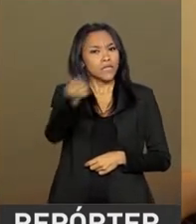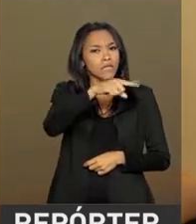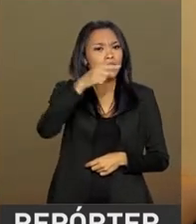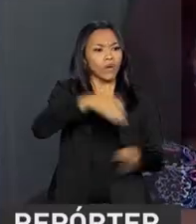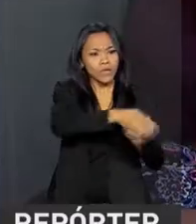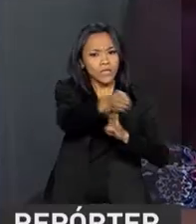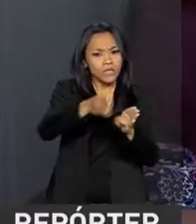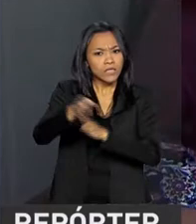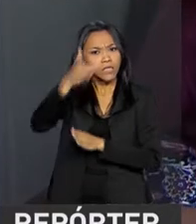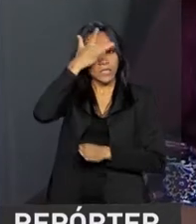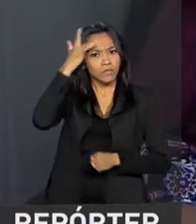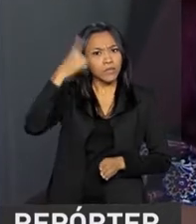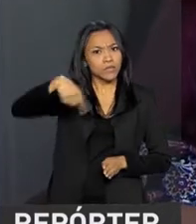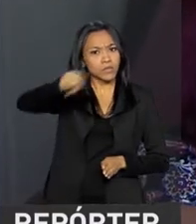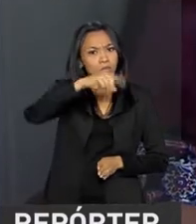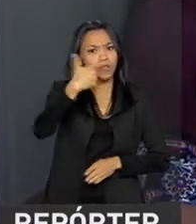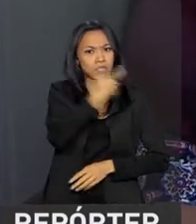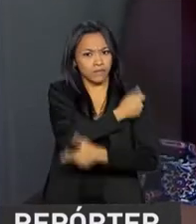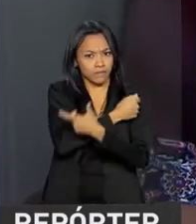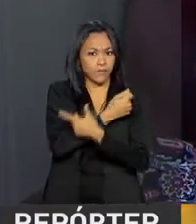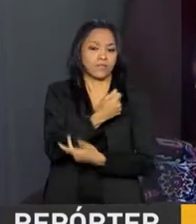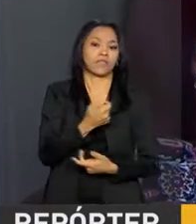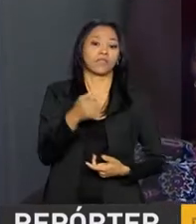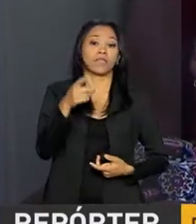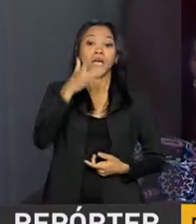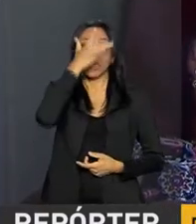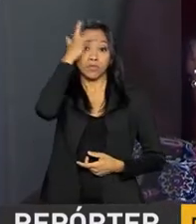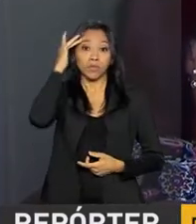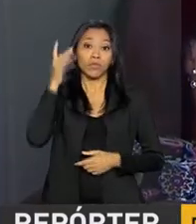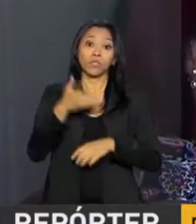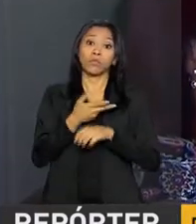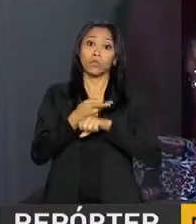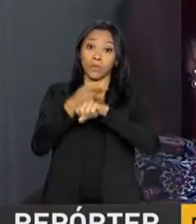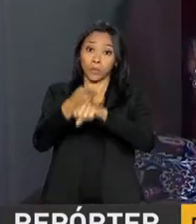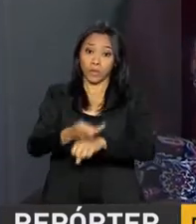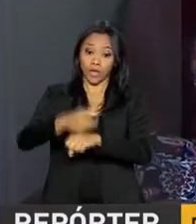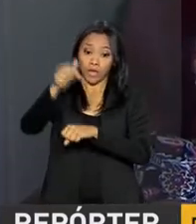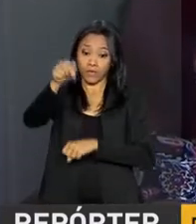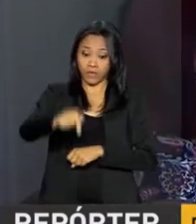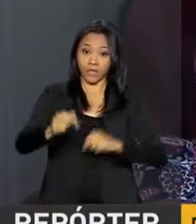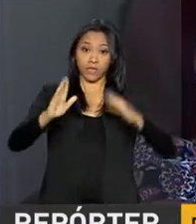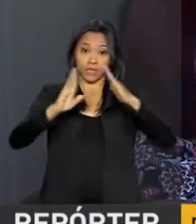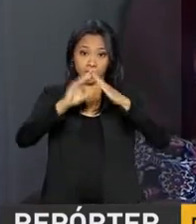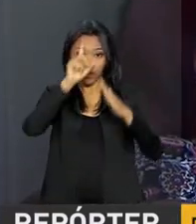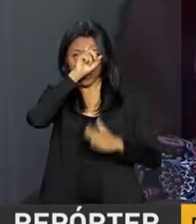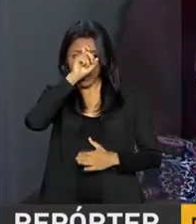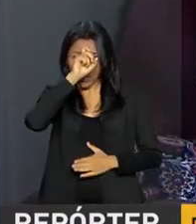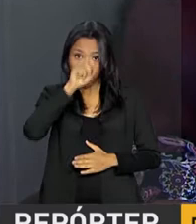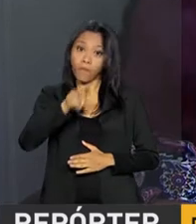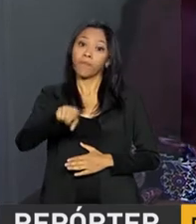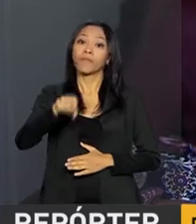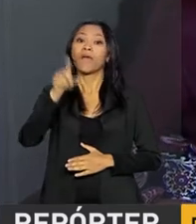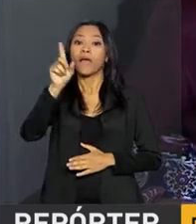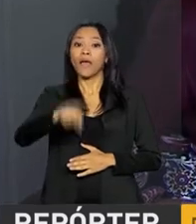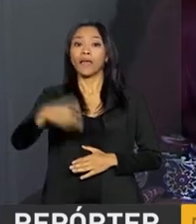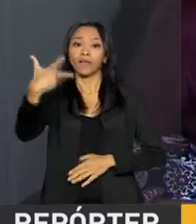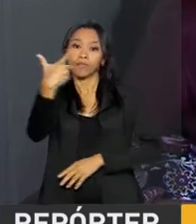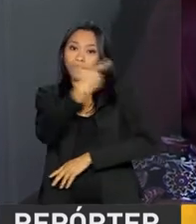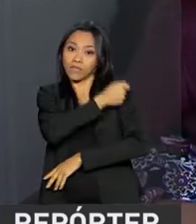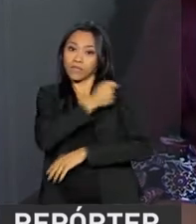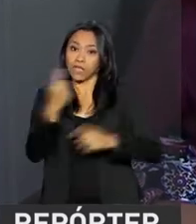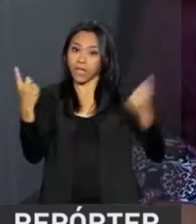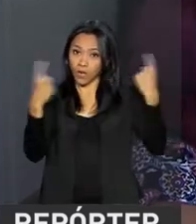se vacinem. A maior parte das pessoas que procuraram este posto de saúde aqui no Distrito Federal vai se vacinar contra a febre